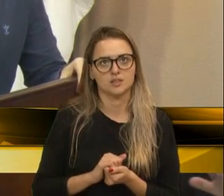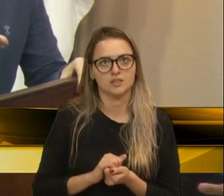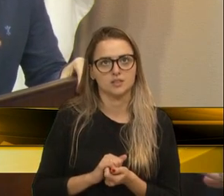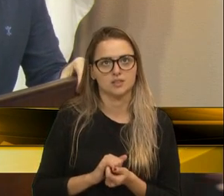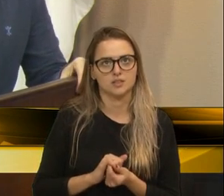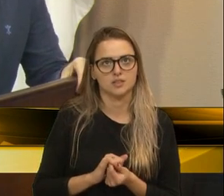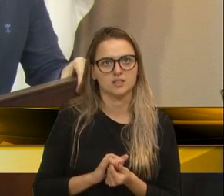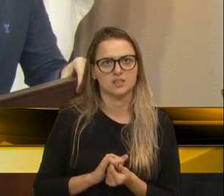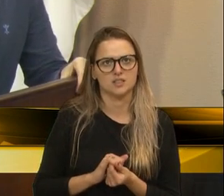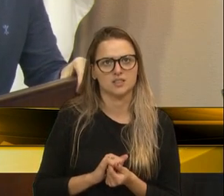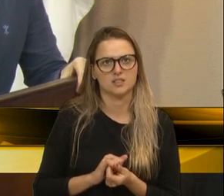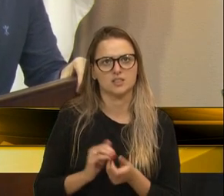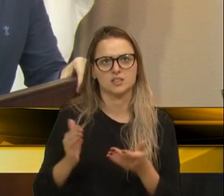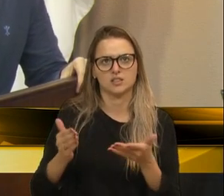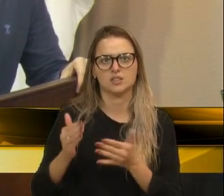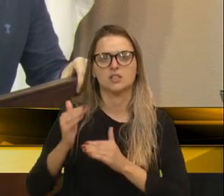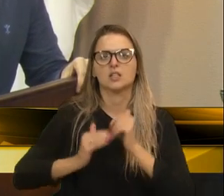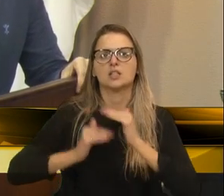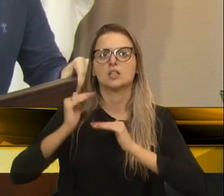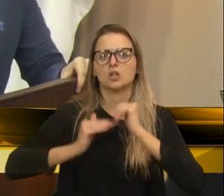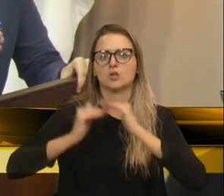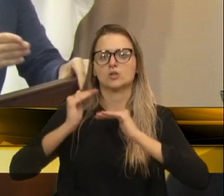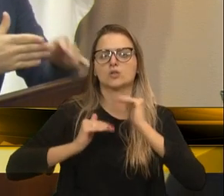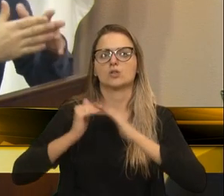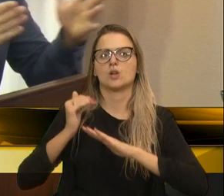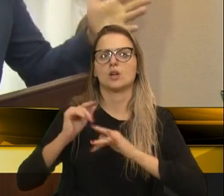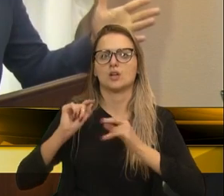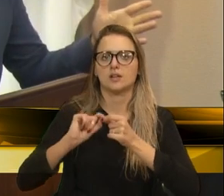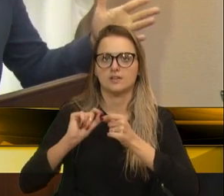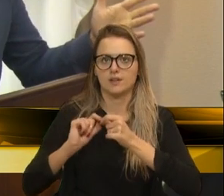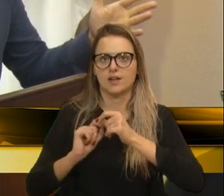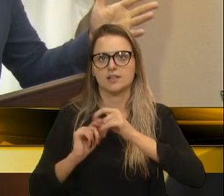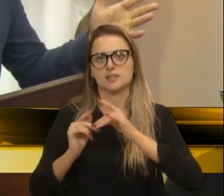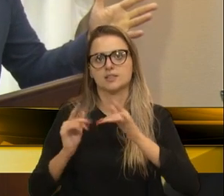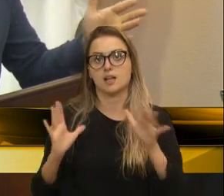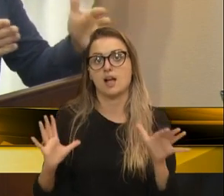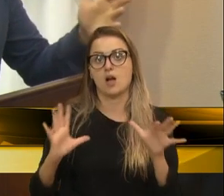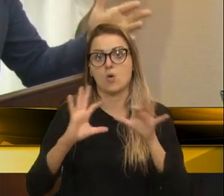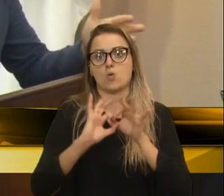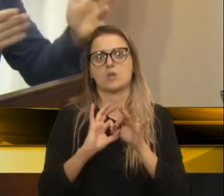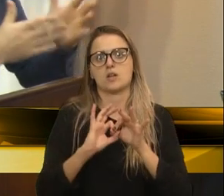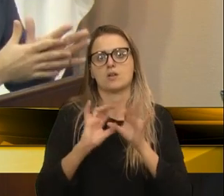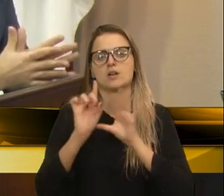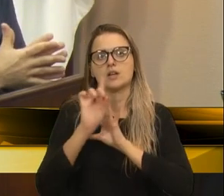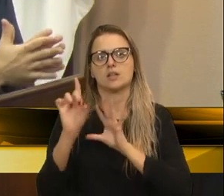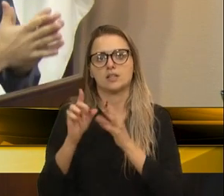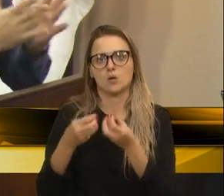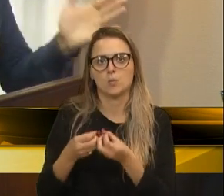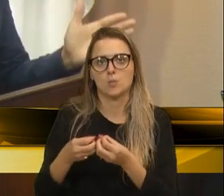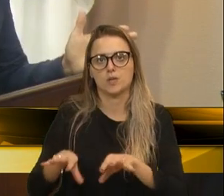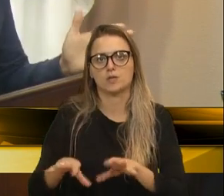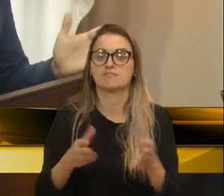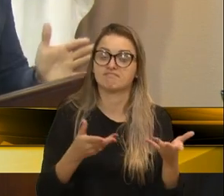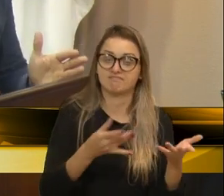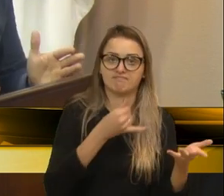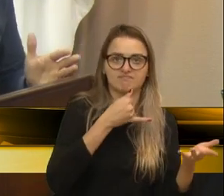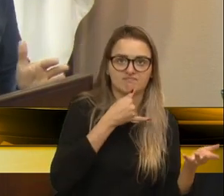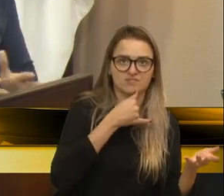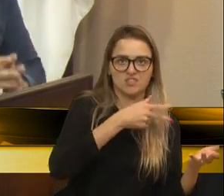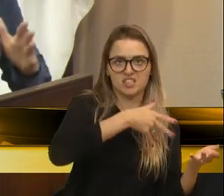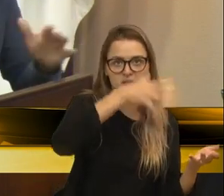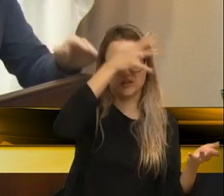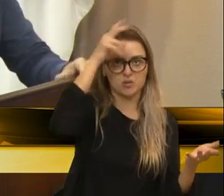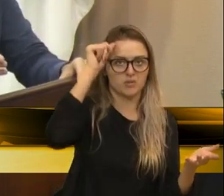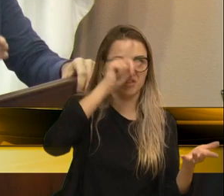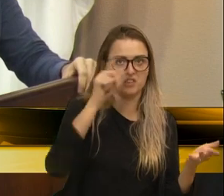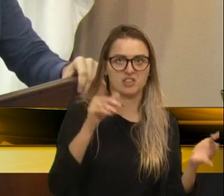Já terminou meu tempo. Que a gente constrói pontes ao invés, né, presidente, de destruir. Infelizmente, o executivo não estava presente nessa agenda,